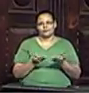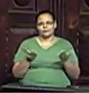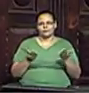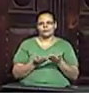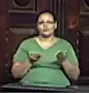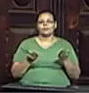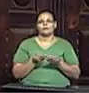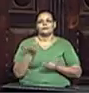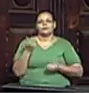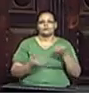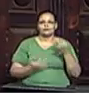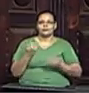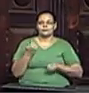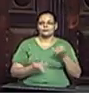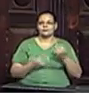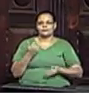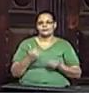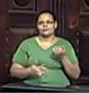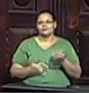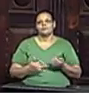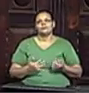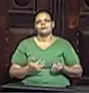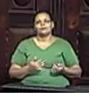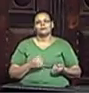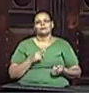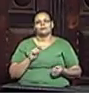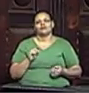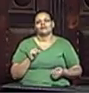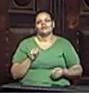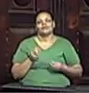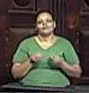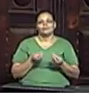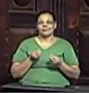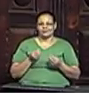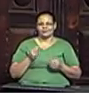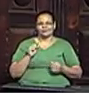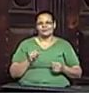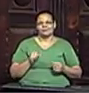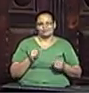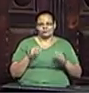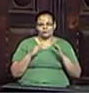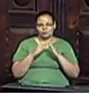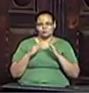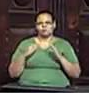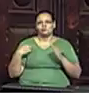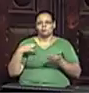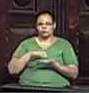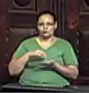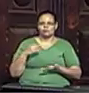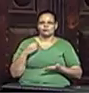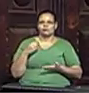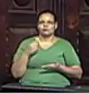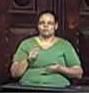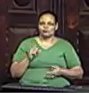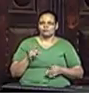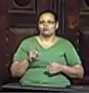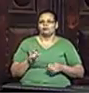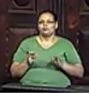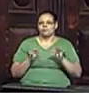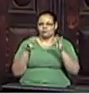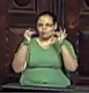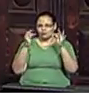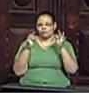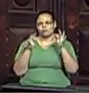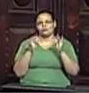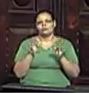que dispõe sobre critérios para credenciamento de comunidades terapêuticas que prestam atendimento ao usuário